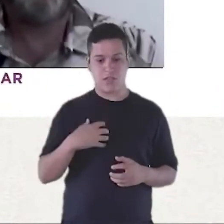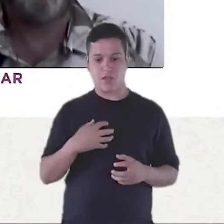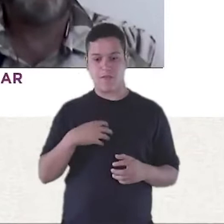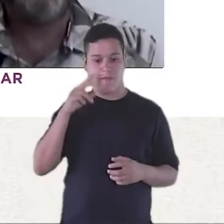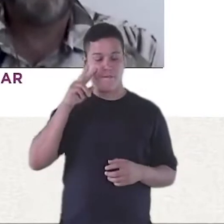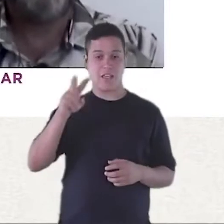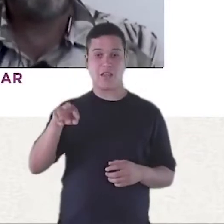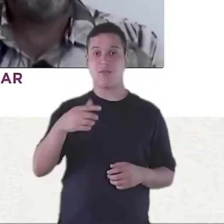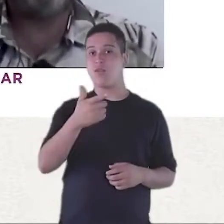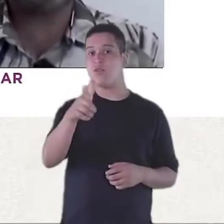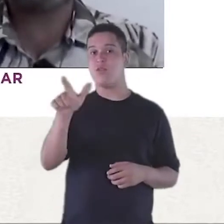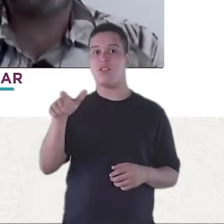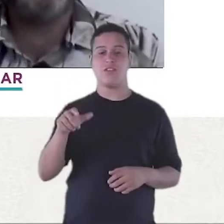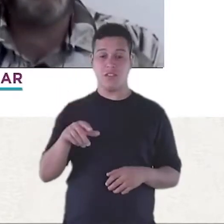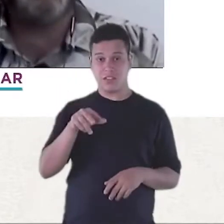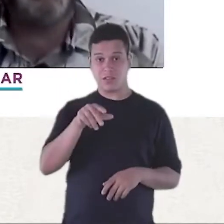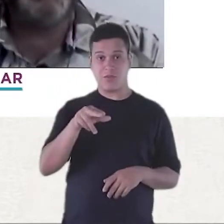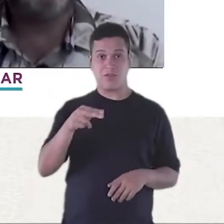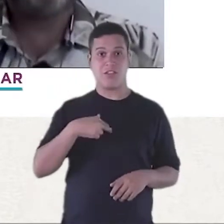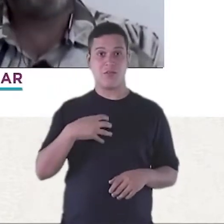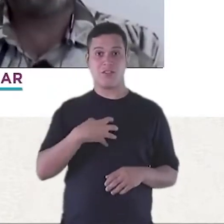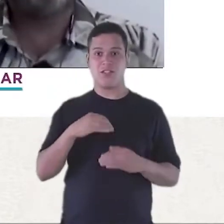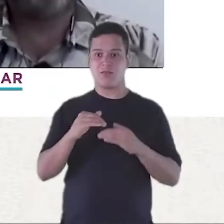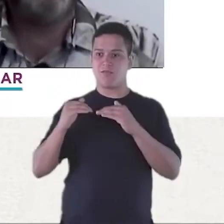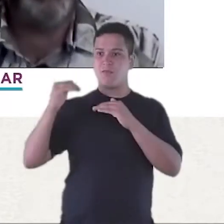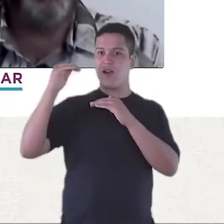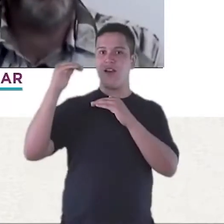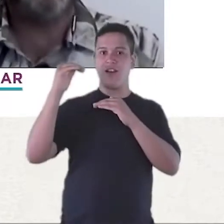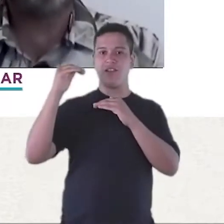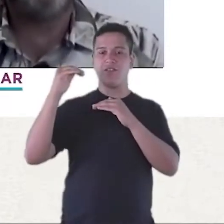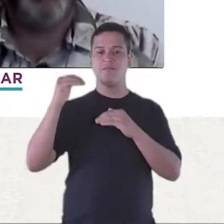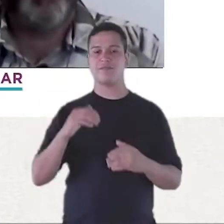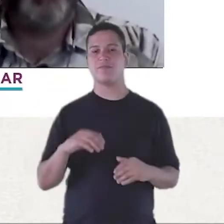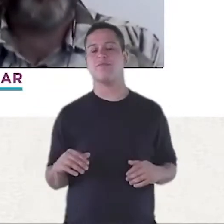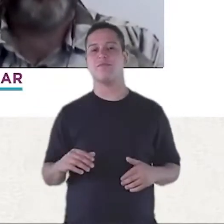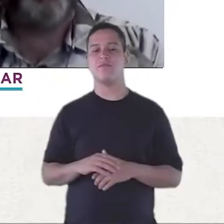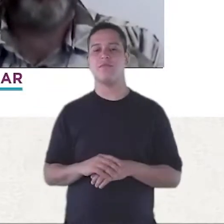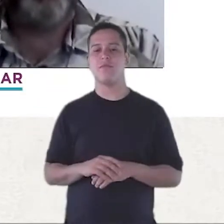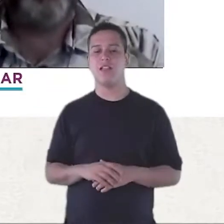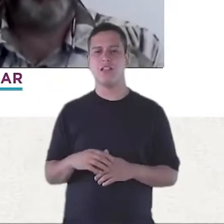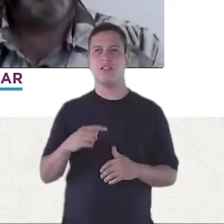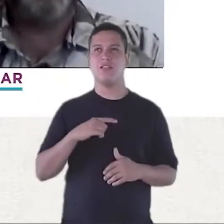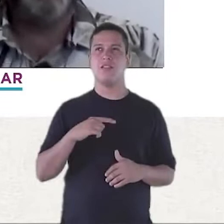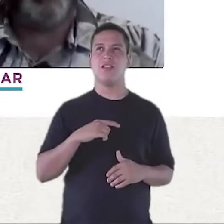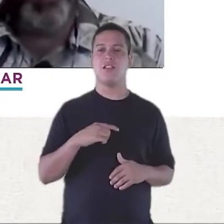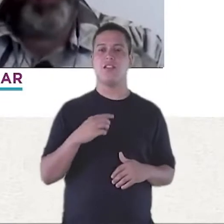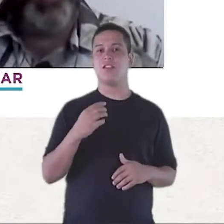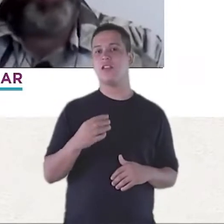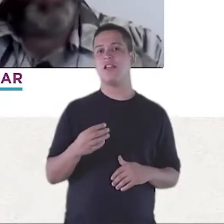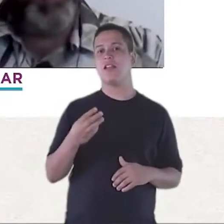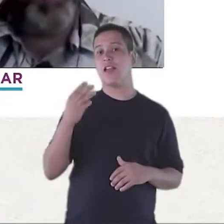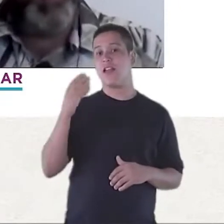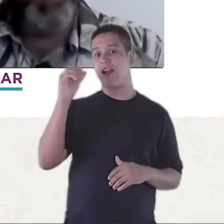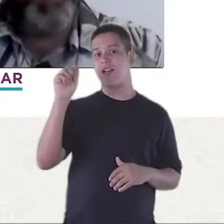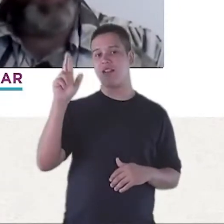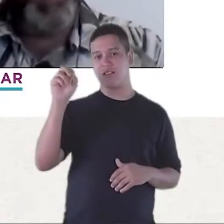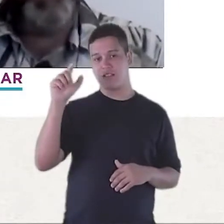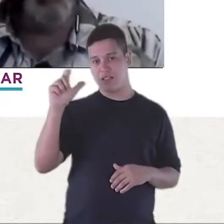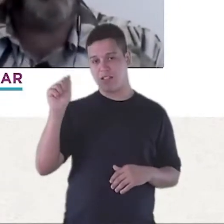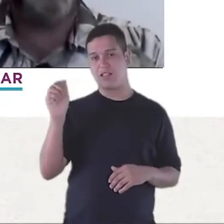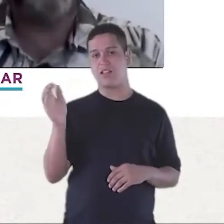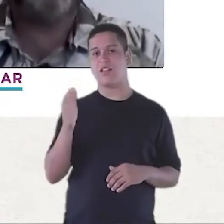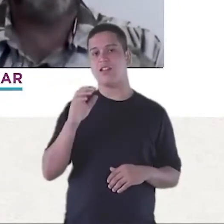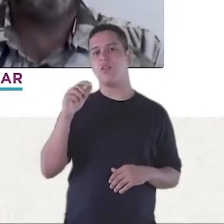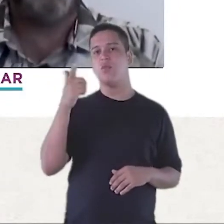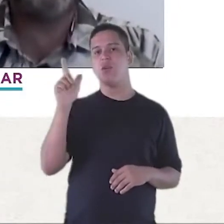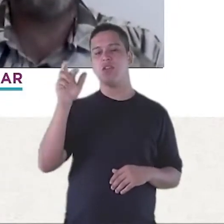tadinho. irmãos? Mais três, né? É a Carla, é o Rodrigo e é o Miguel. Tá, mas qual a Eu diferença de sou idade?